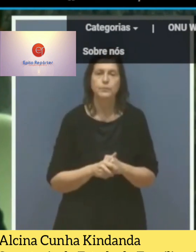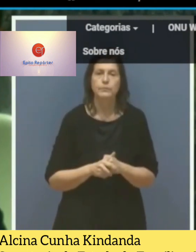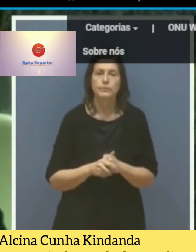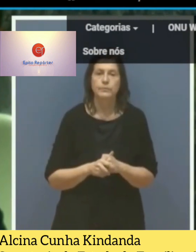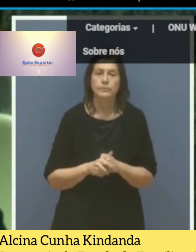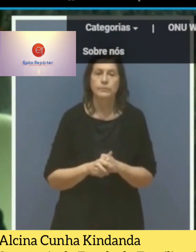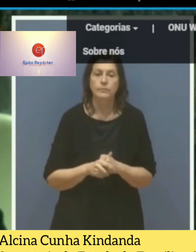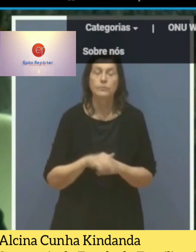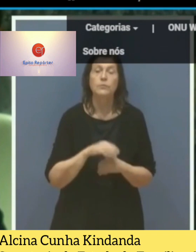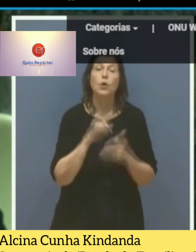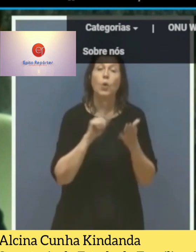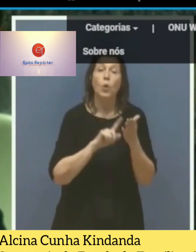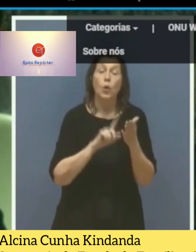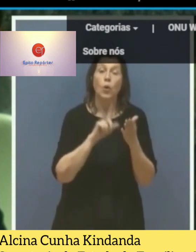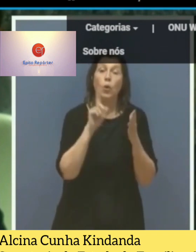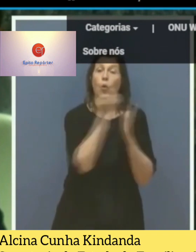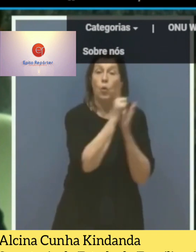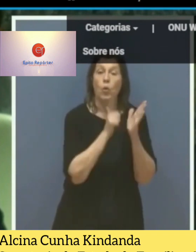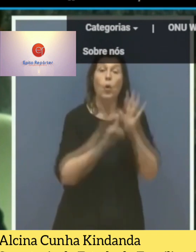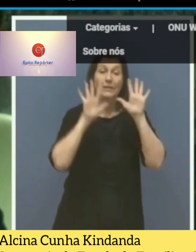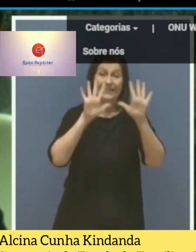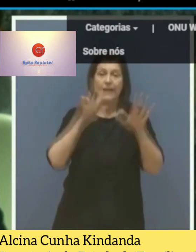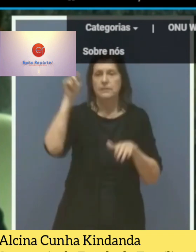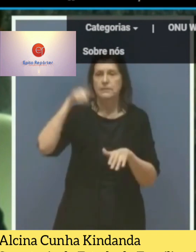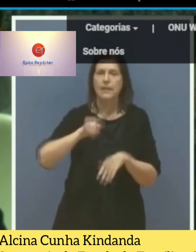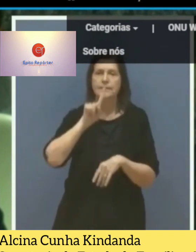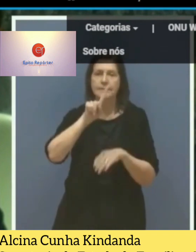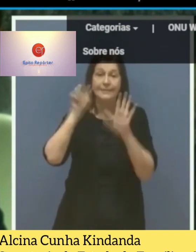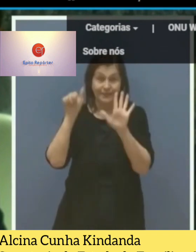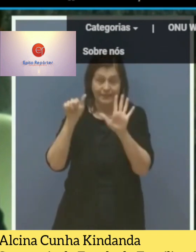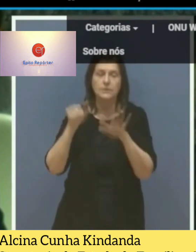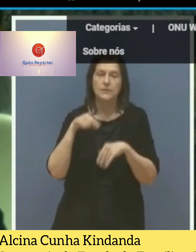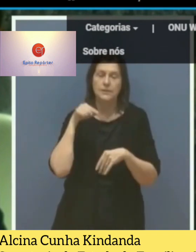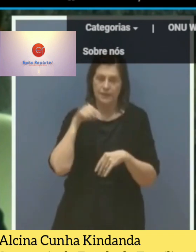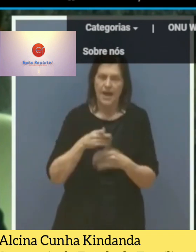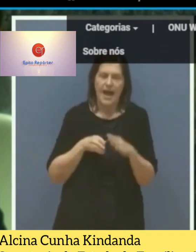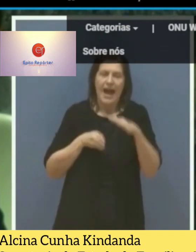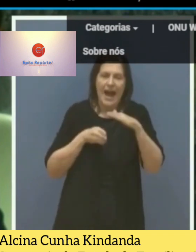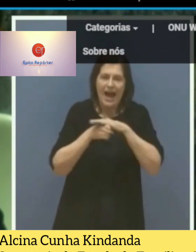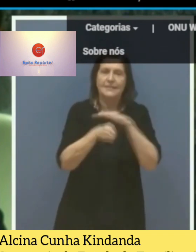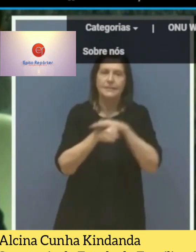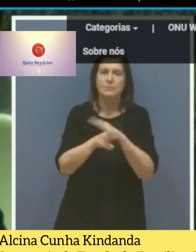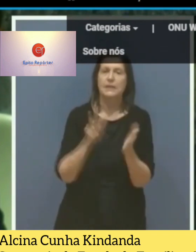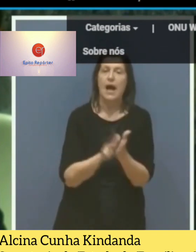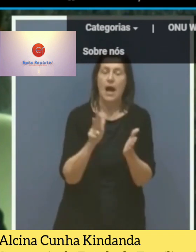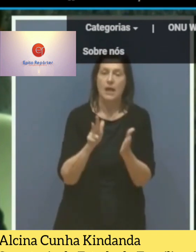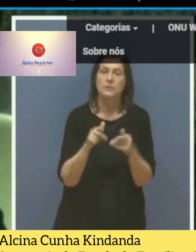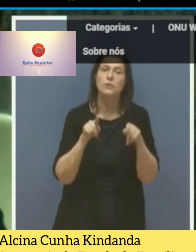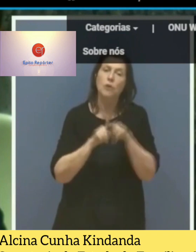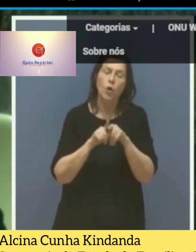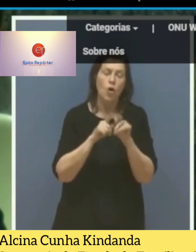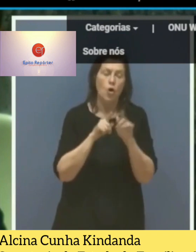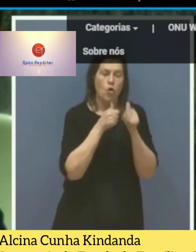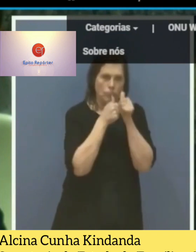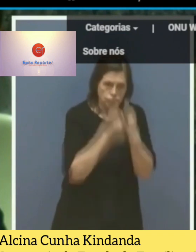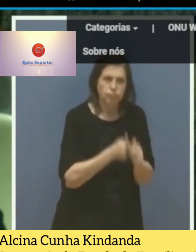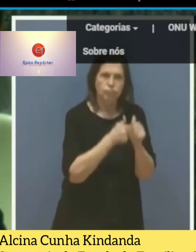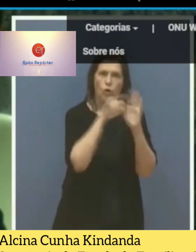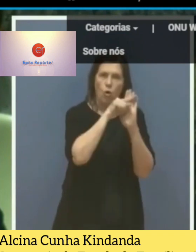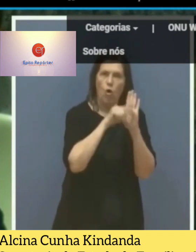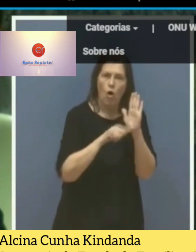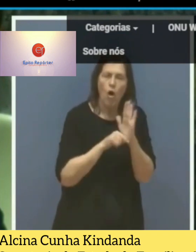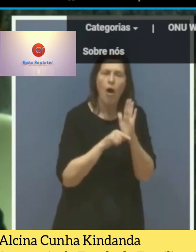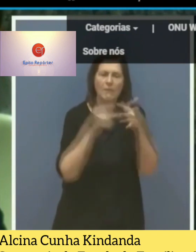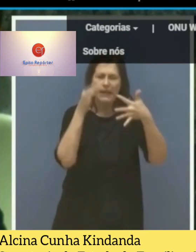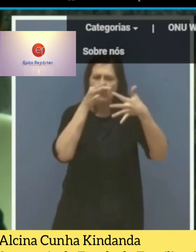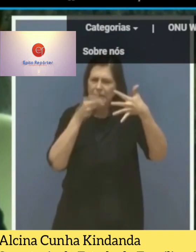de 27 de julho lei da sensibilidade que Estabeleça as normas gerais condições e critérios da acessibilidade para as pessoas